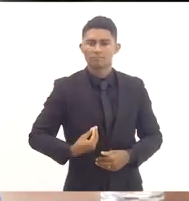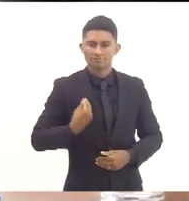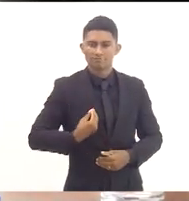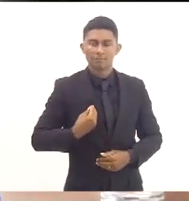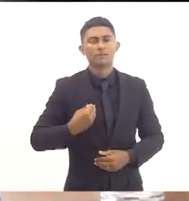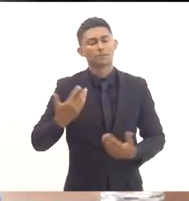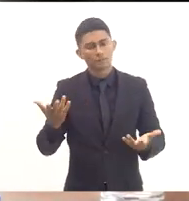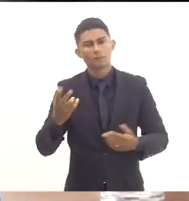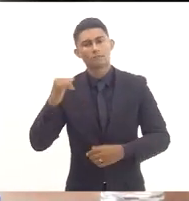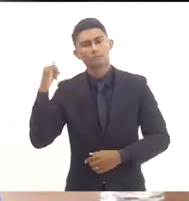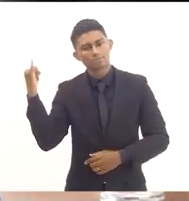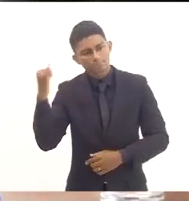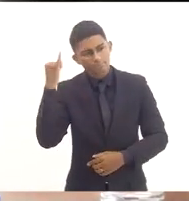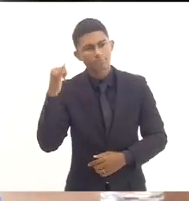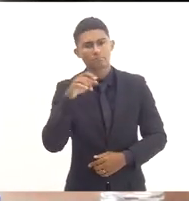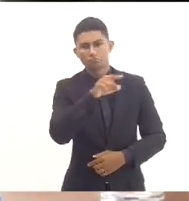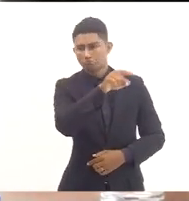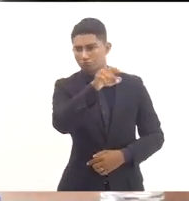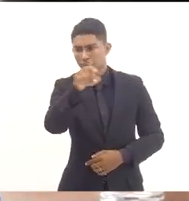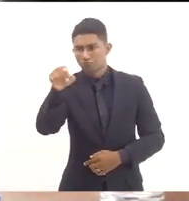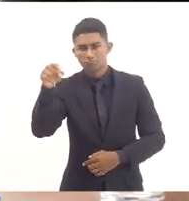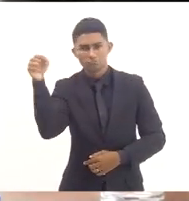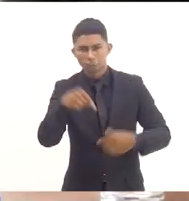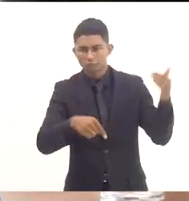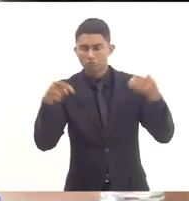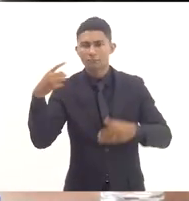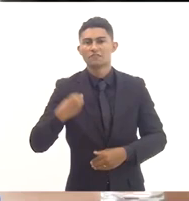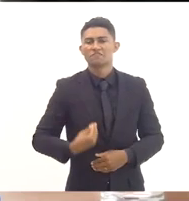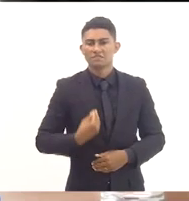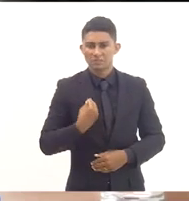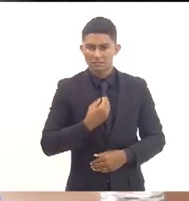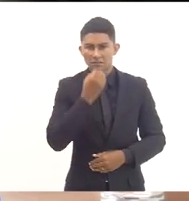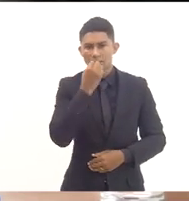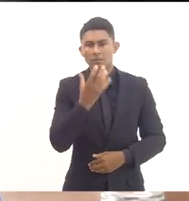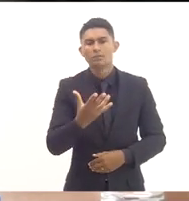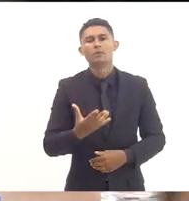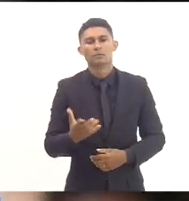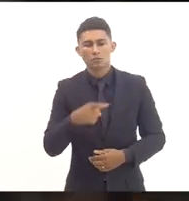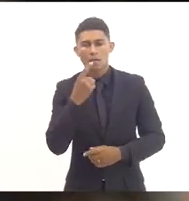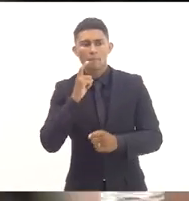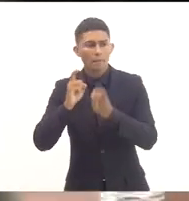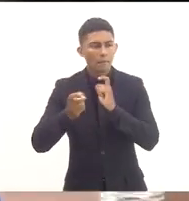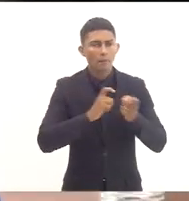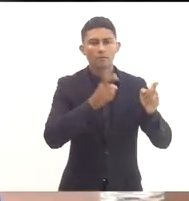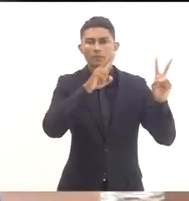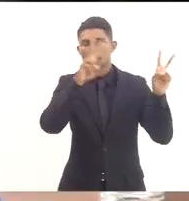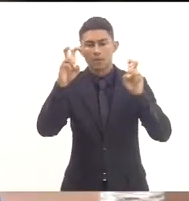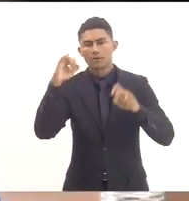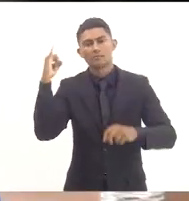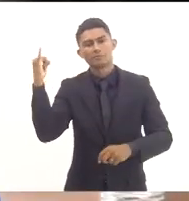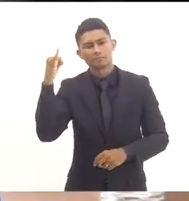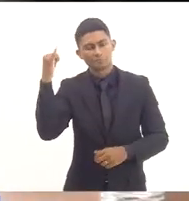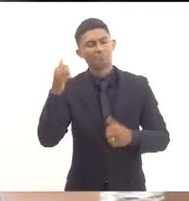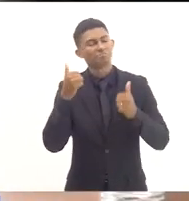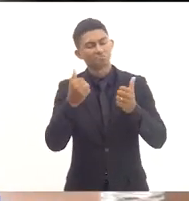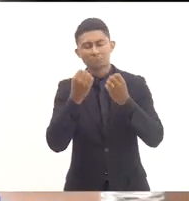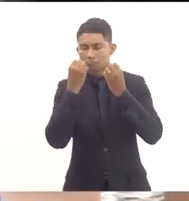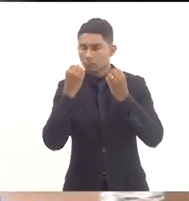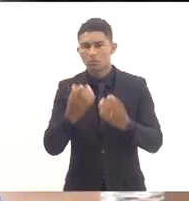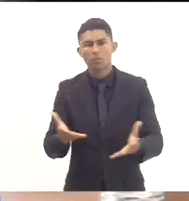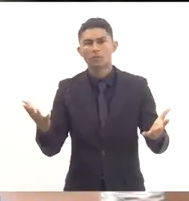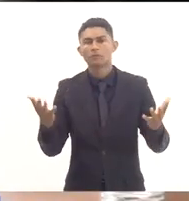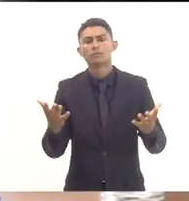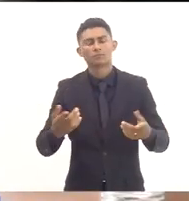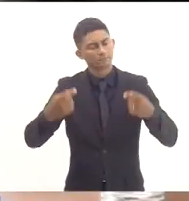foi muito importante vocês estarem aqui para que a gente possa estar discutindo esse tema tão importante né aí